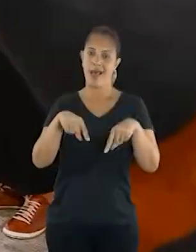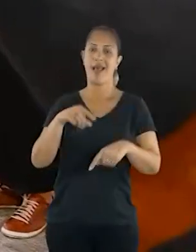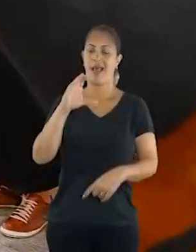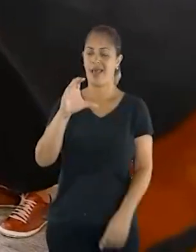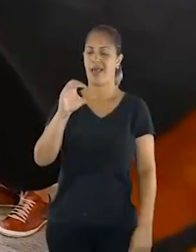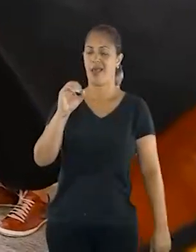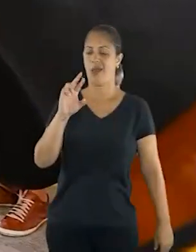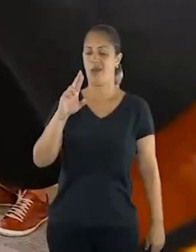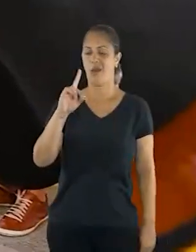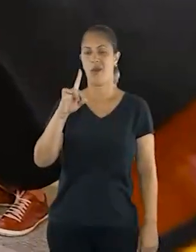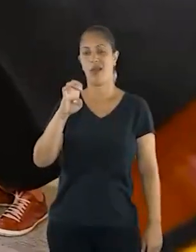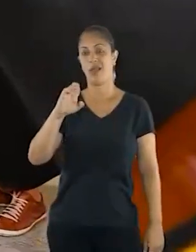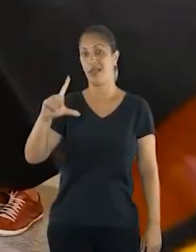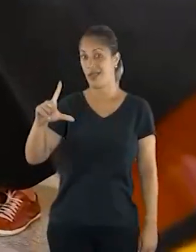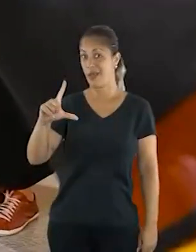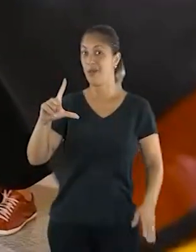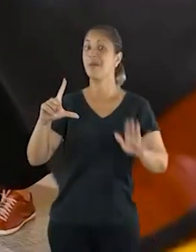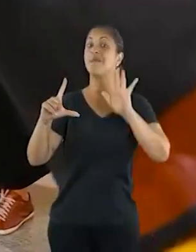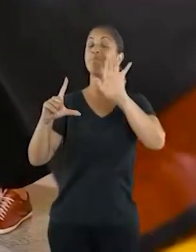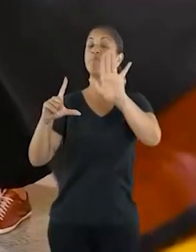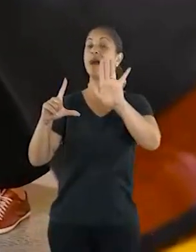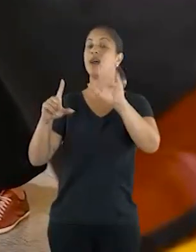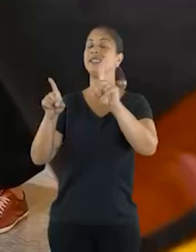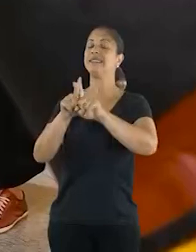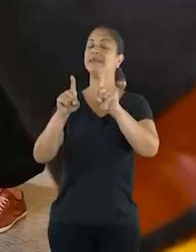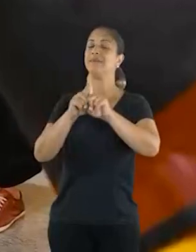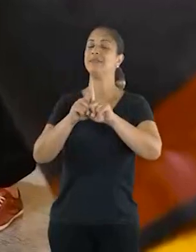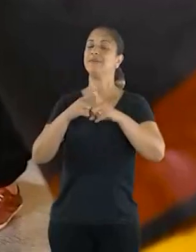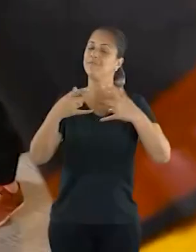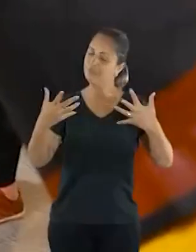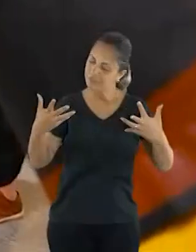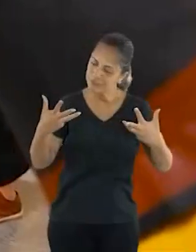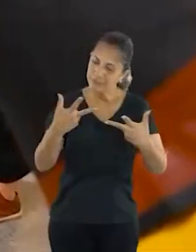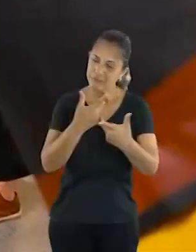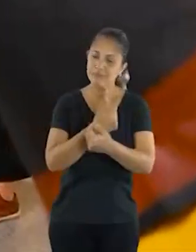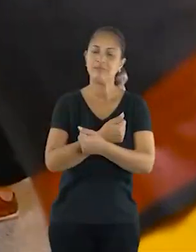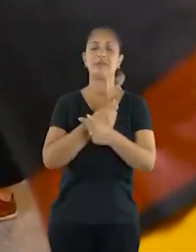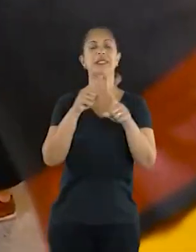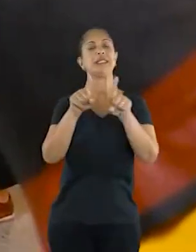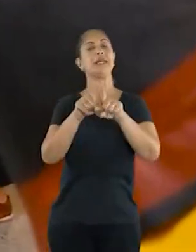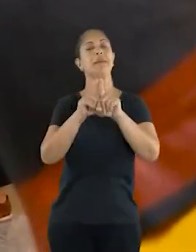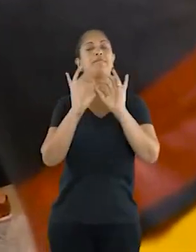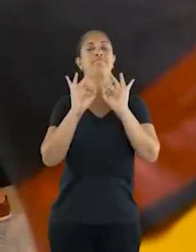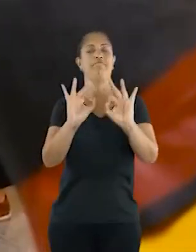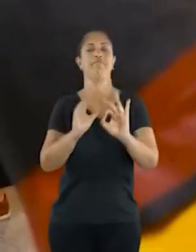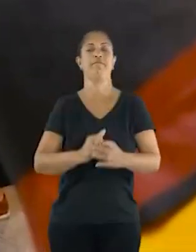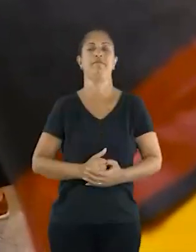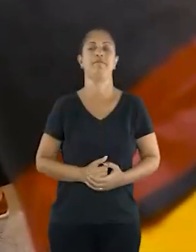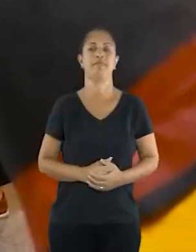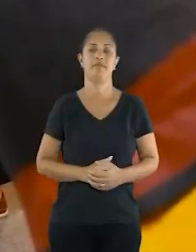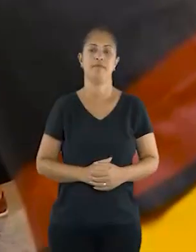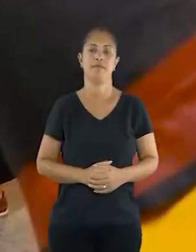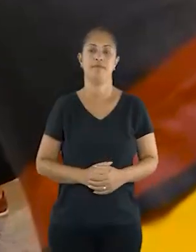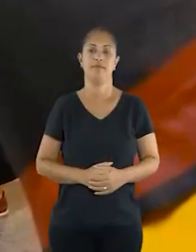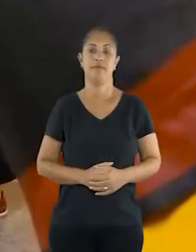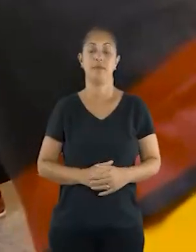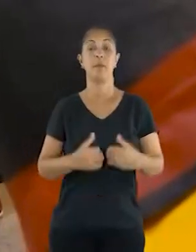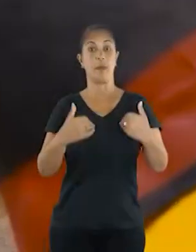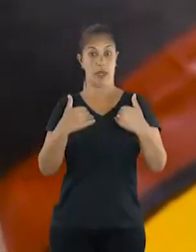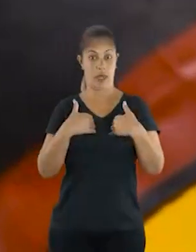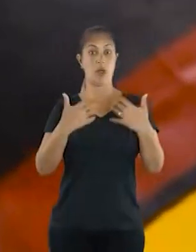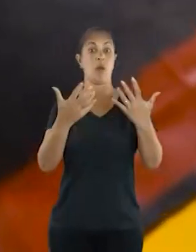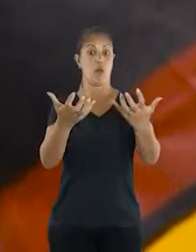cordel, mas, ao mesmo tempo, é aquela obra assim, sofisticada, extraordinária. E eu